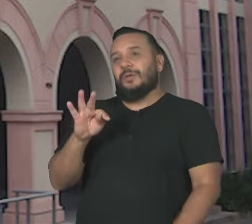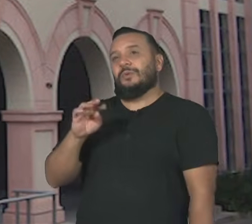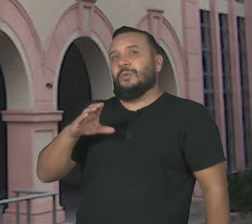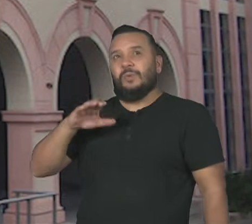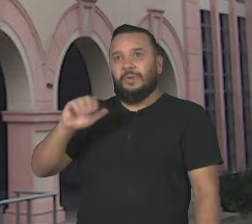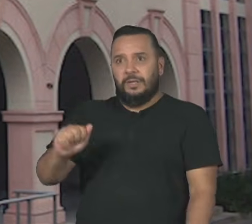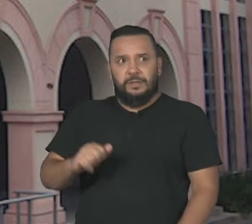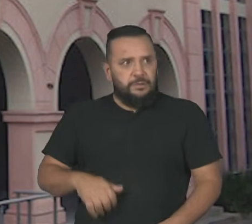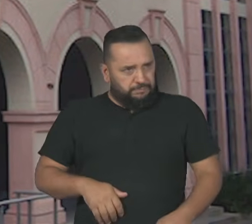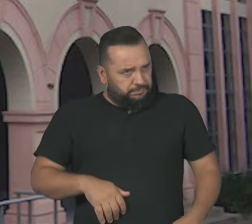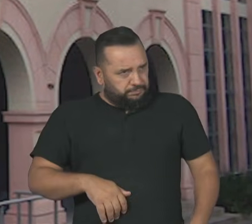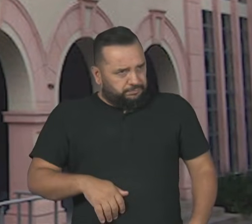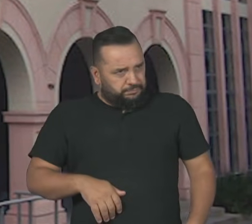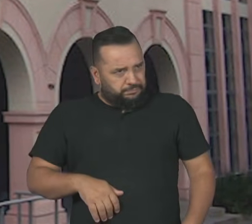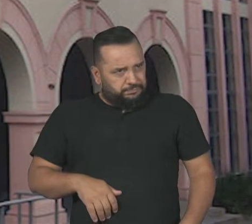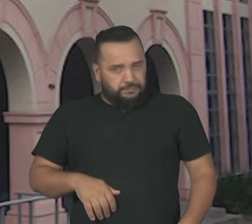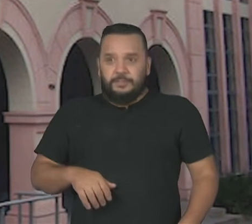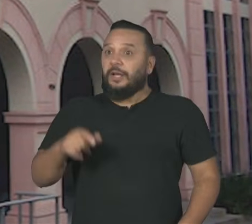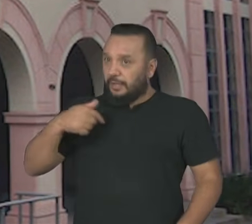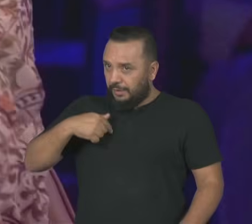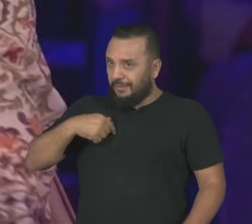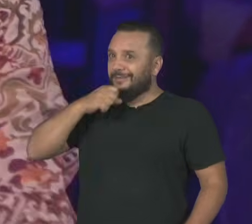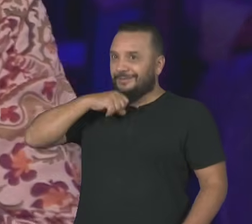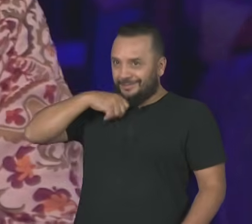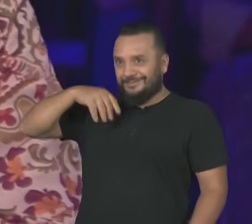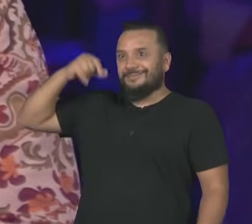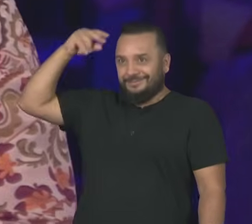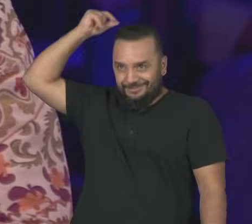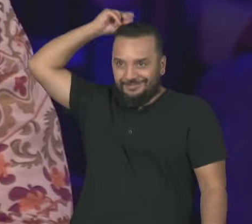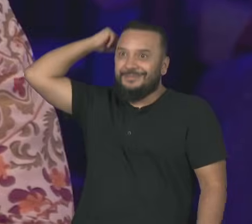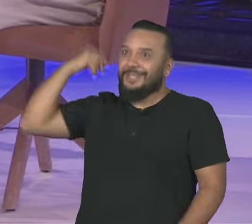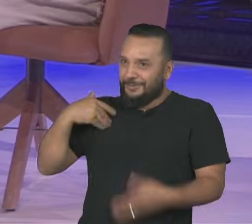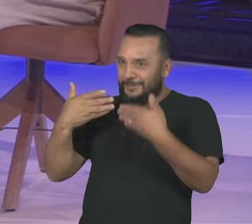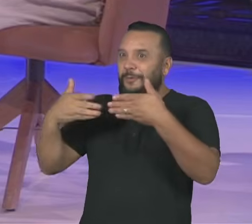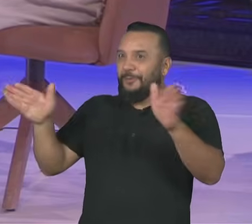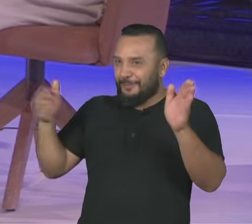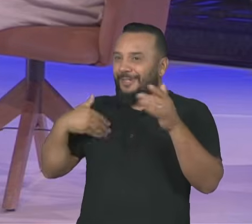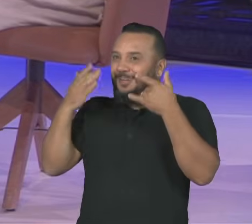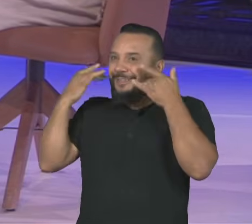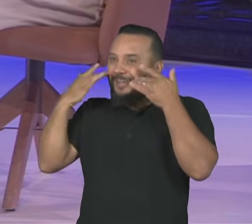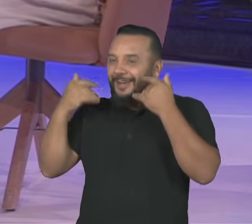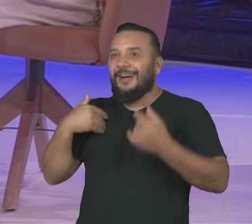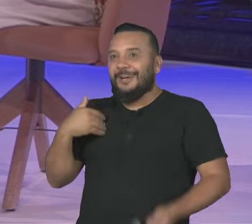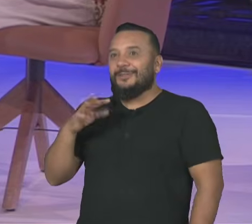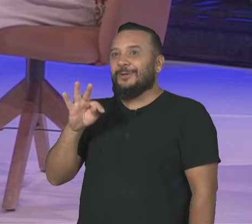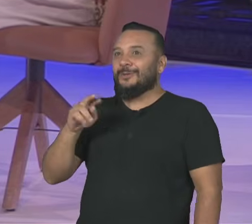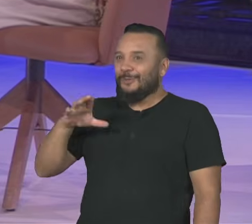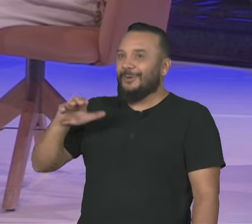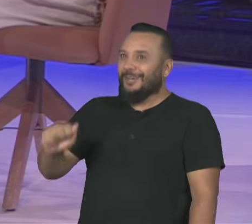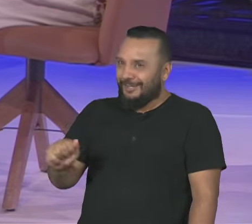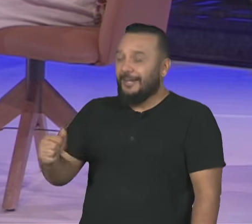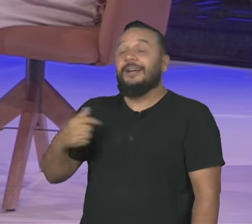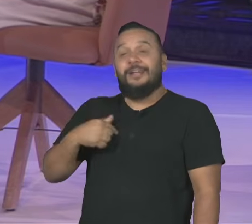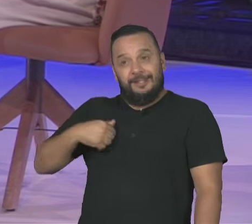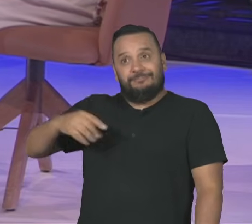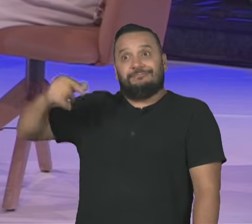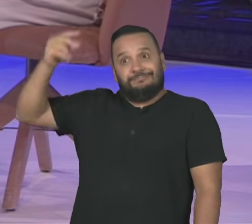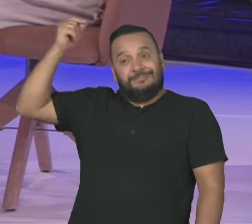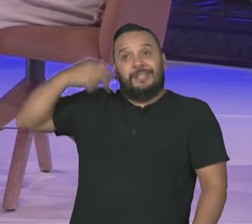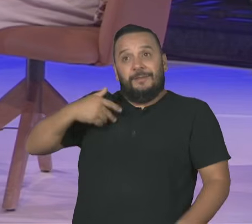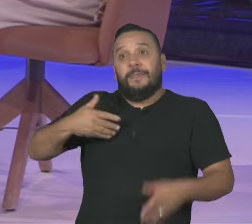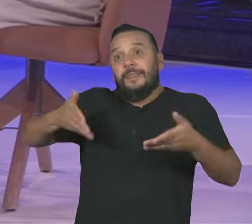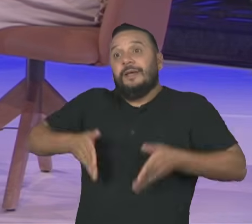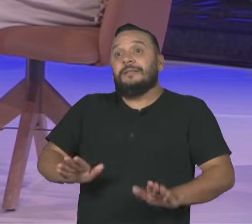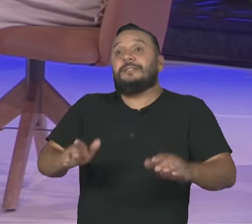foi... Eu sou tão antiga que eu já inaugurei teatro. Eu sou tão antiga que eu nasci